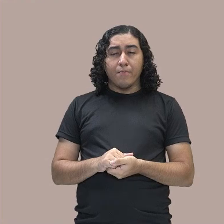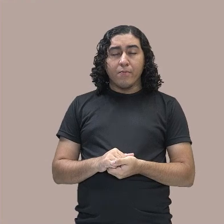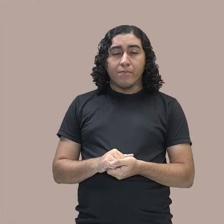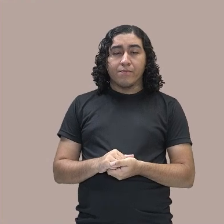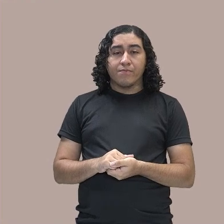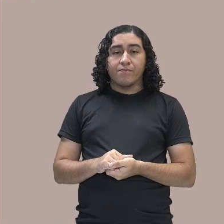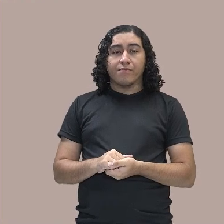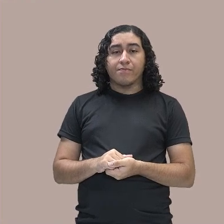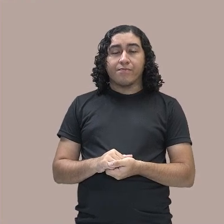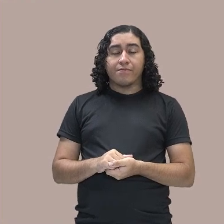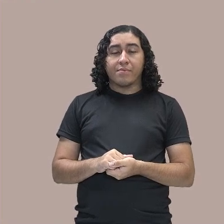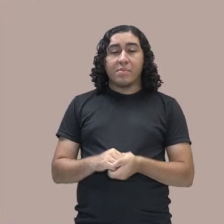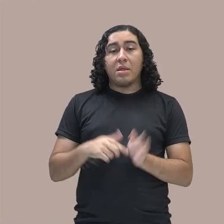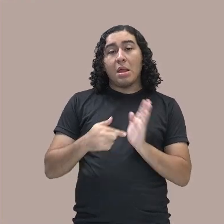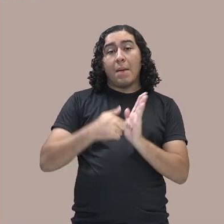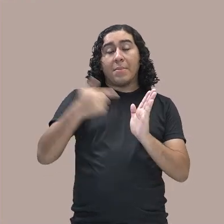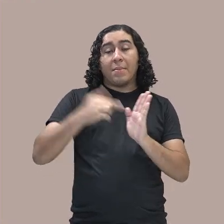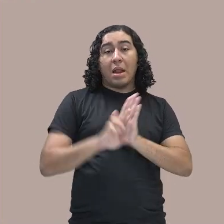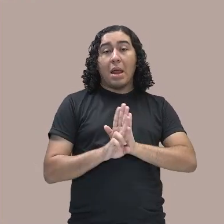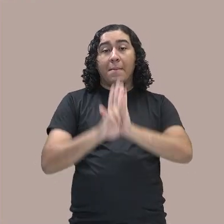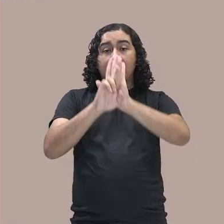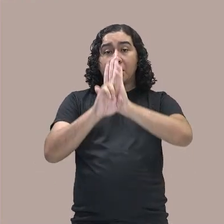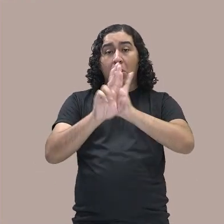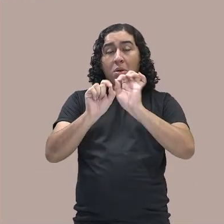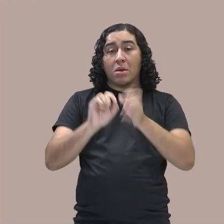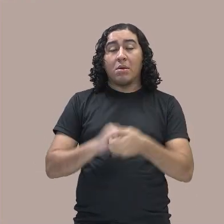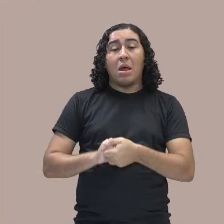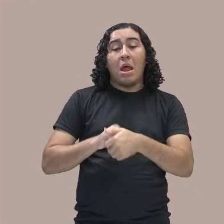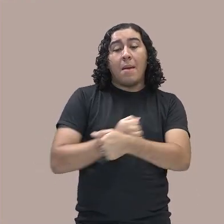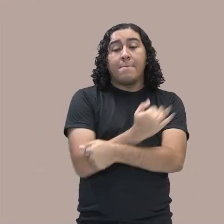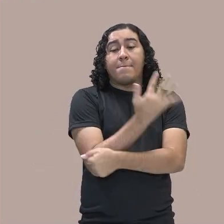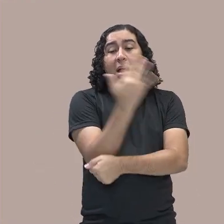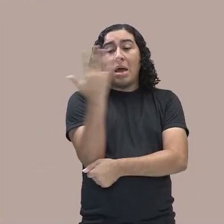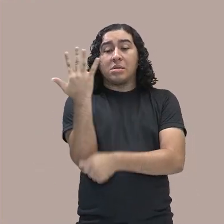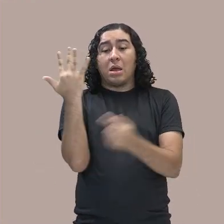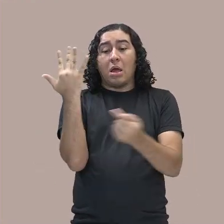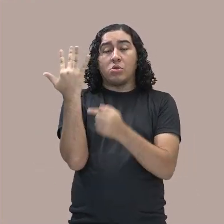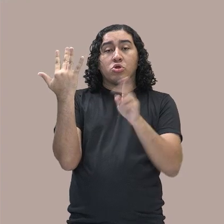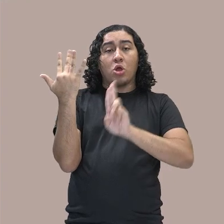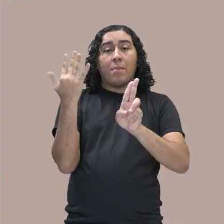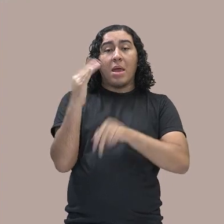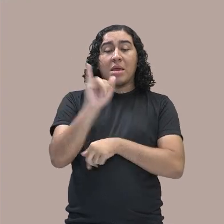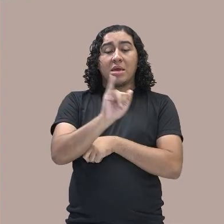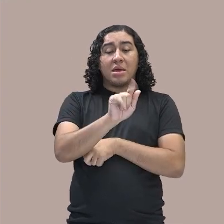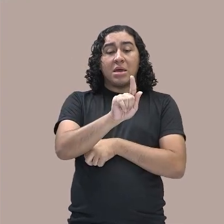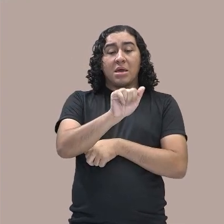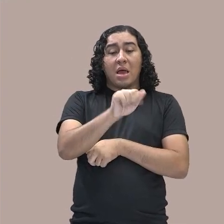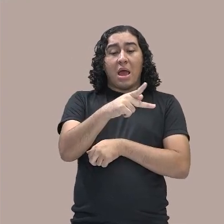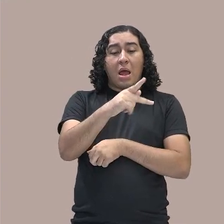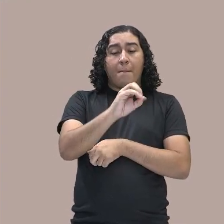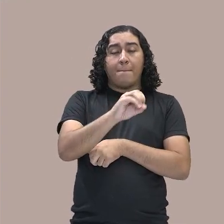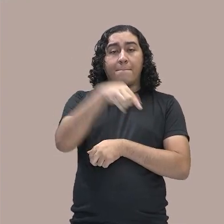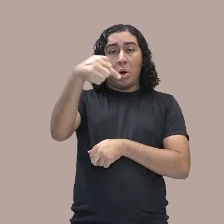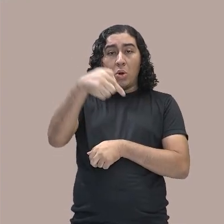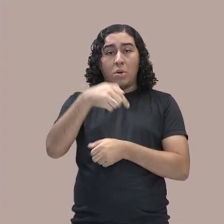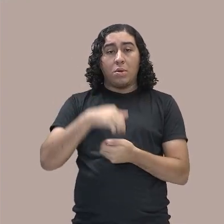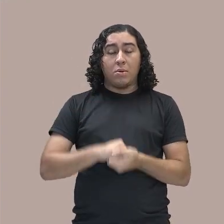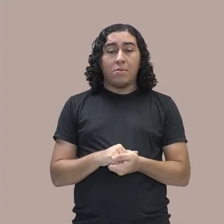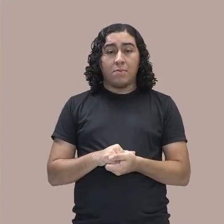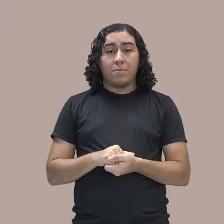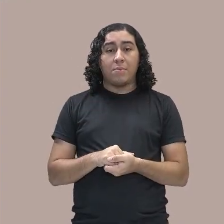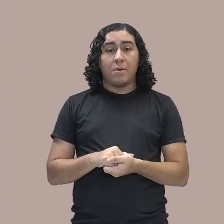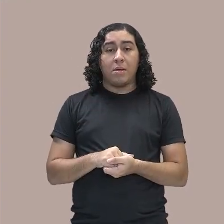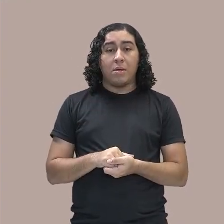primeira representação, que é a mata de Igapó. Como a gente pode observar, a mata de Igapó é aquela